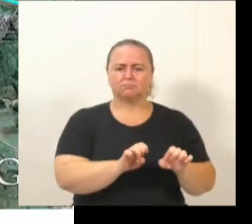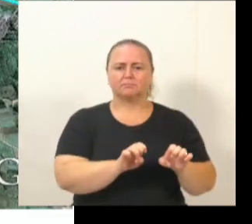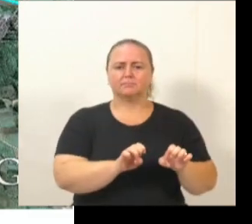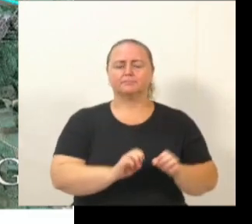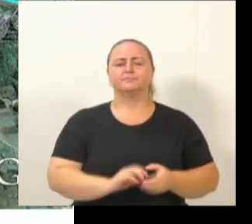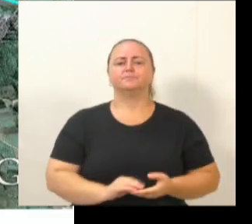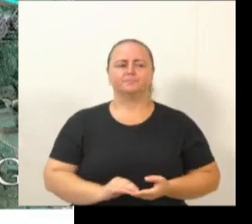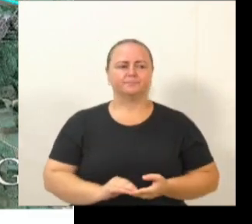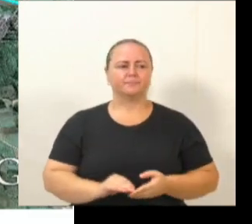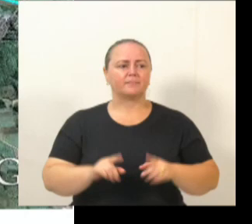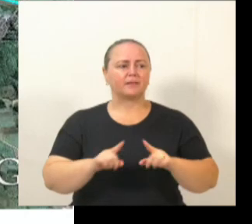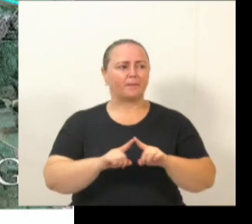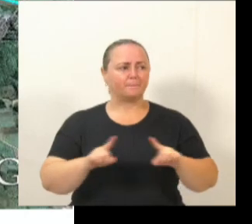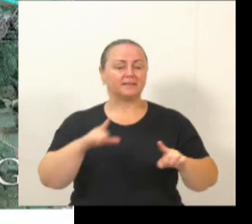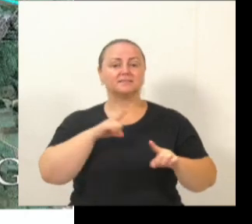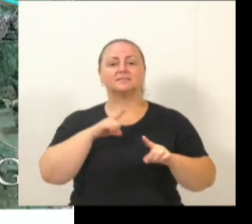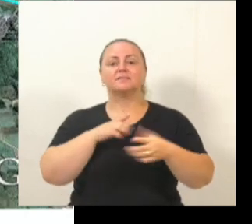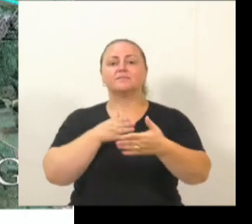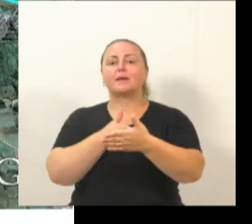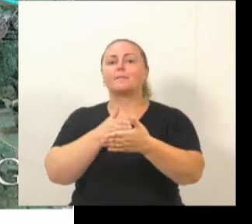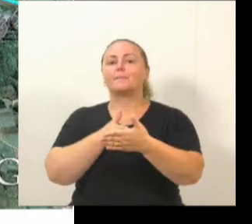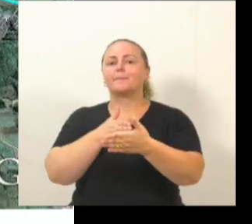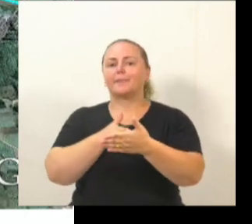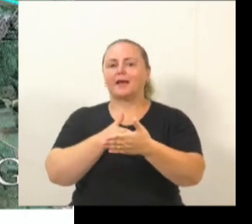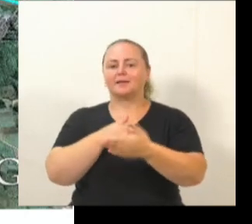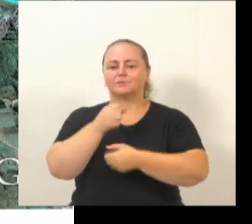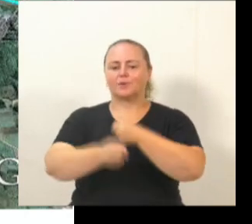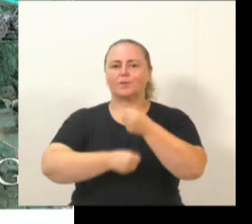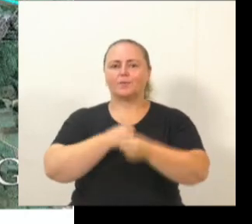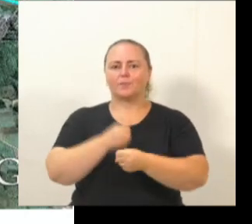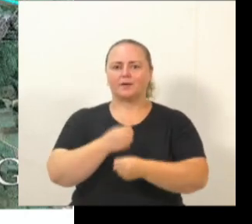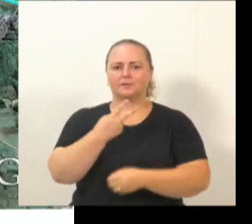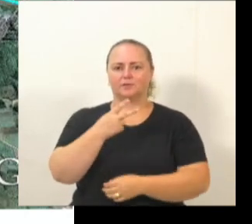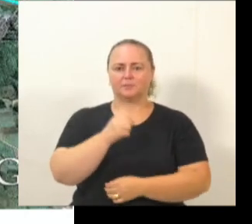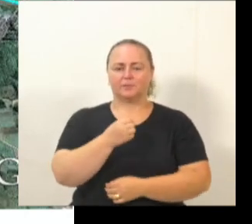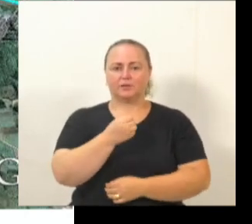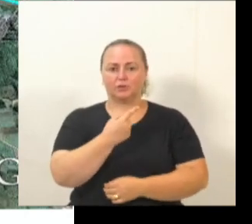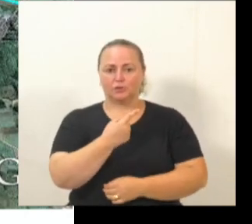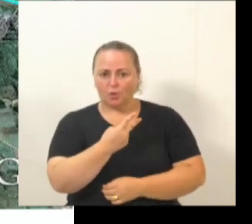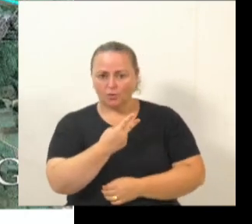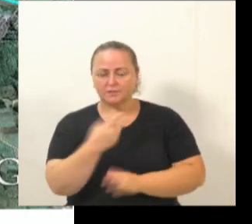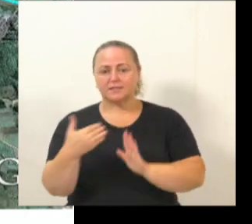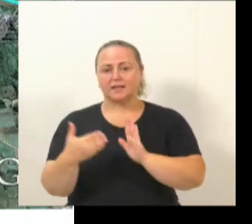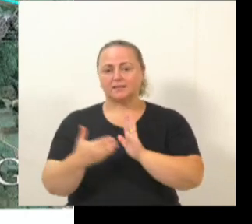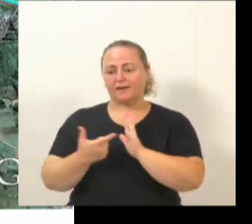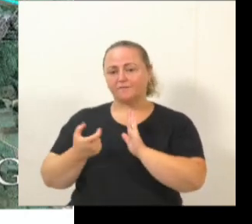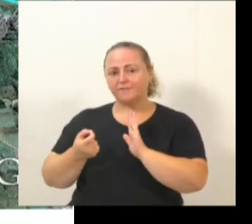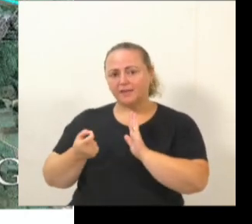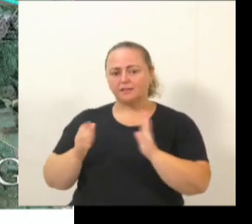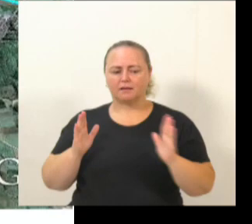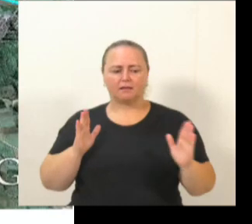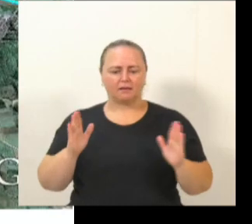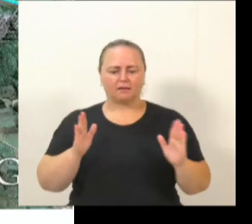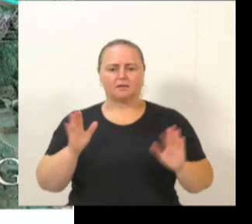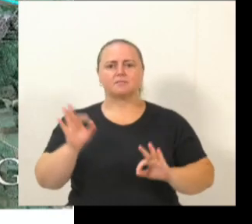que houve um prazo, né, de 2012 até 2020 para poder fazer com uma forma um pouco mais planejada.